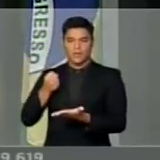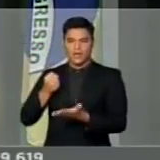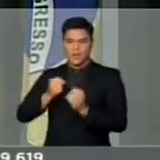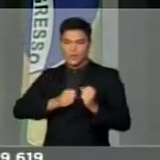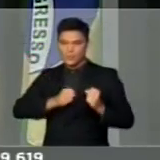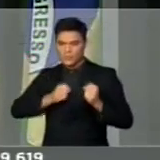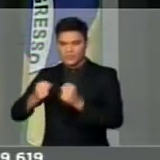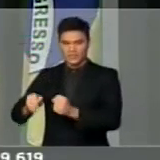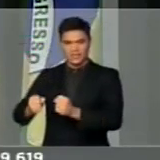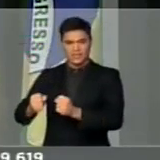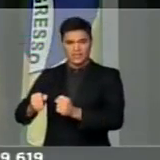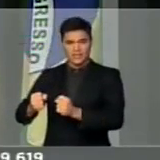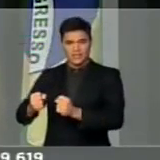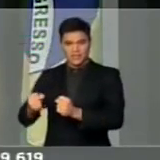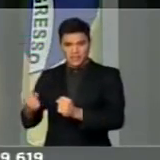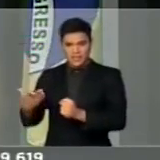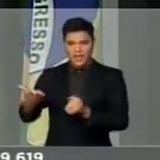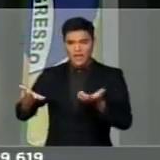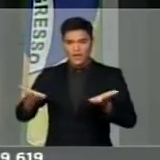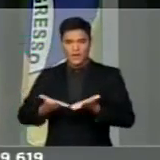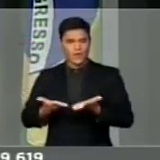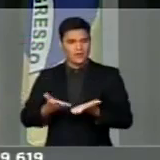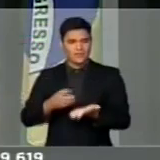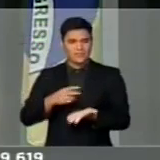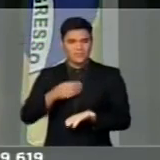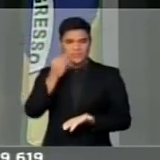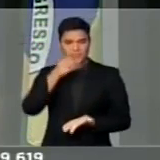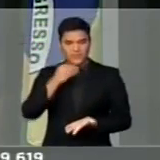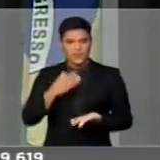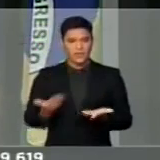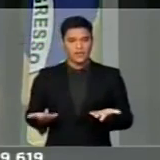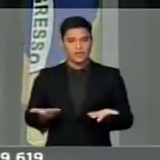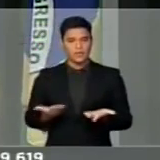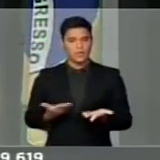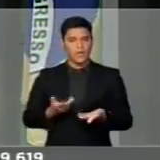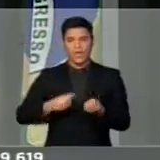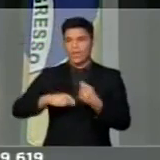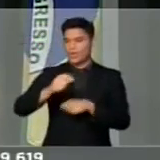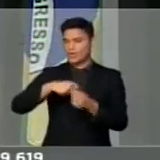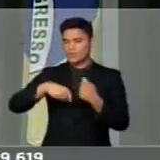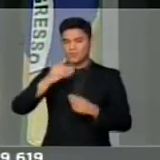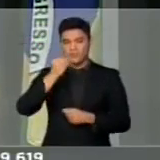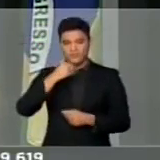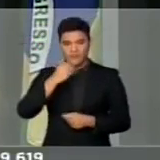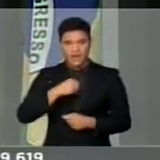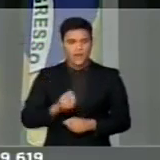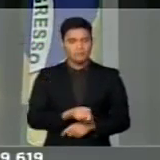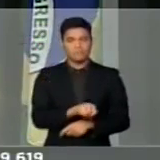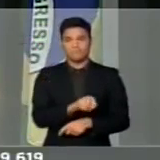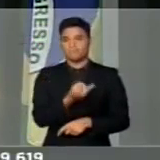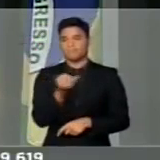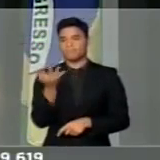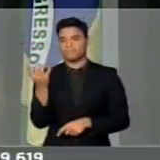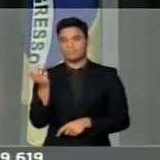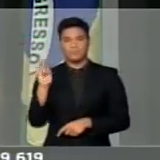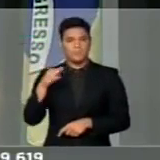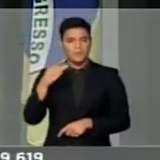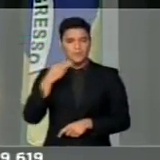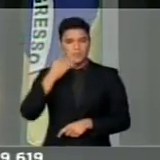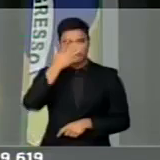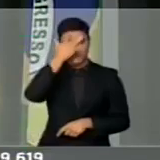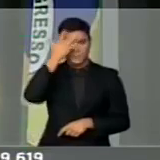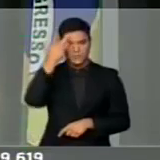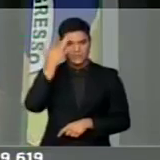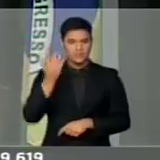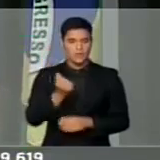fiasco, destruição da economia, milhões de empregados, desempregados, a taxa